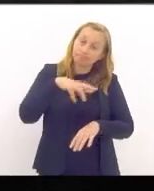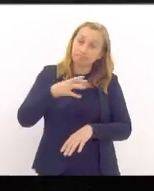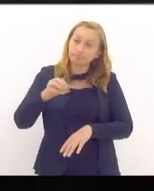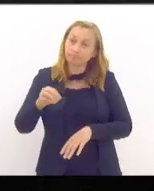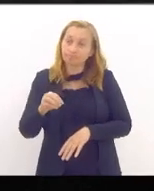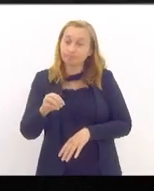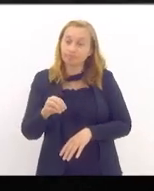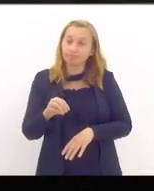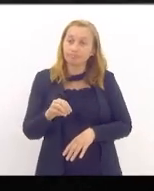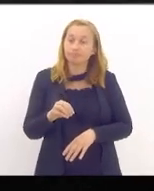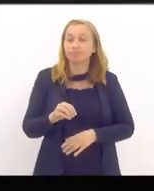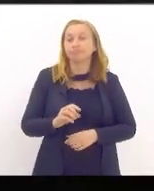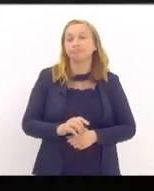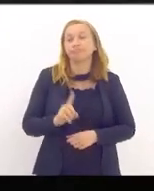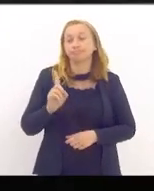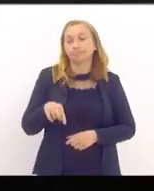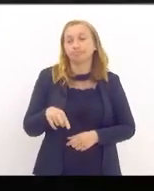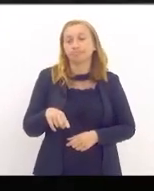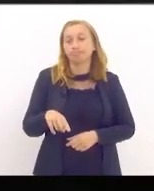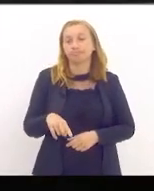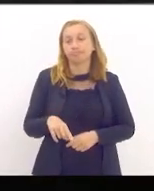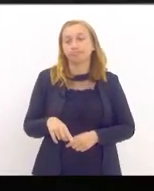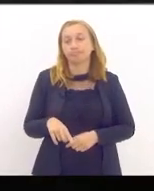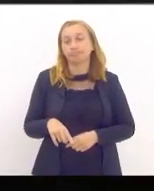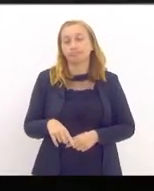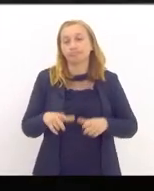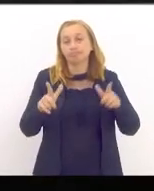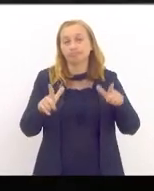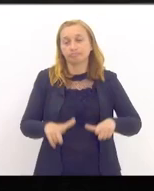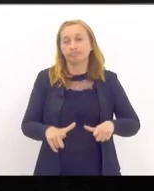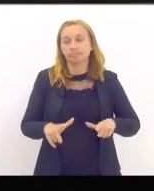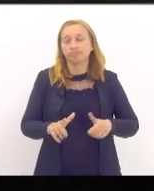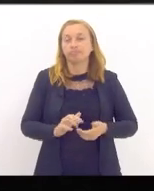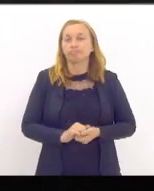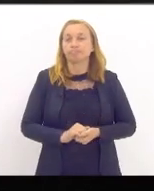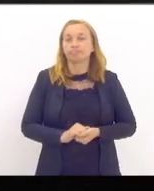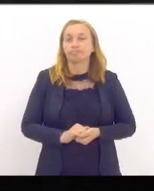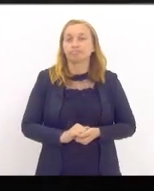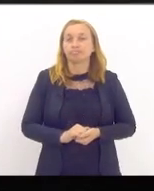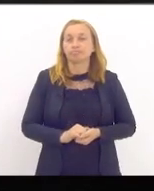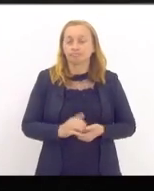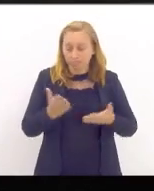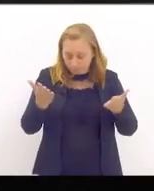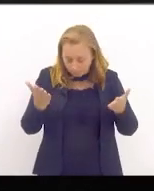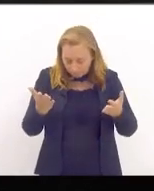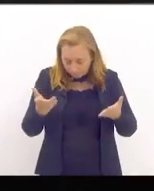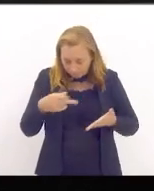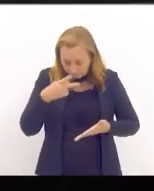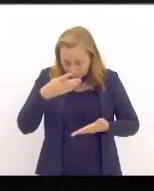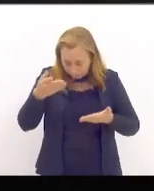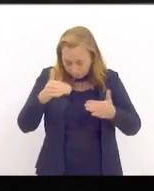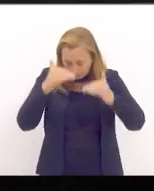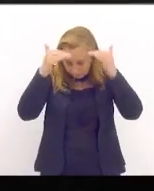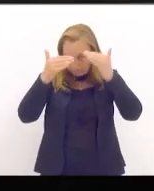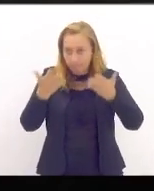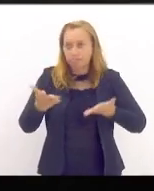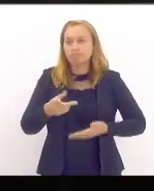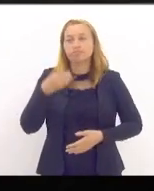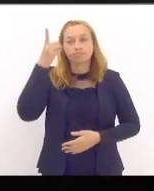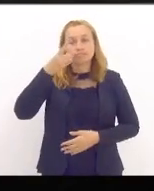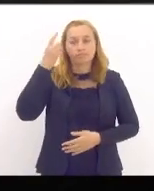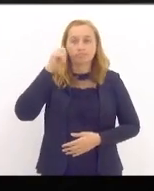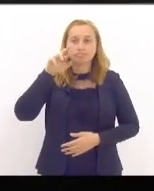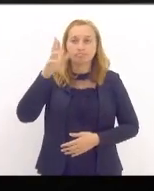nada mais nada menos é do que este espaço uma parte para vossa excelência